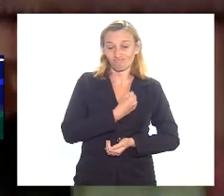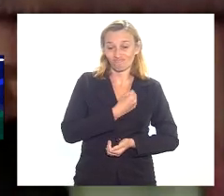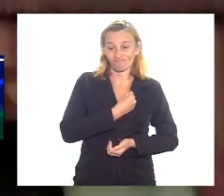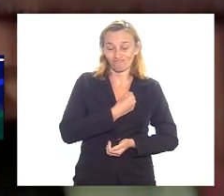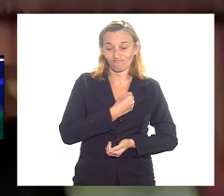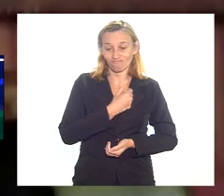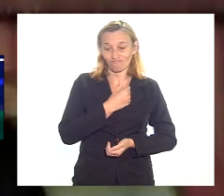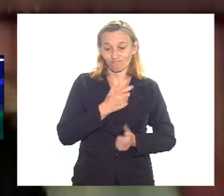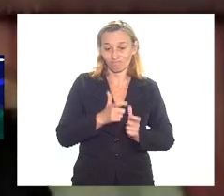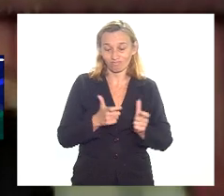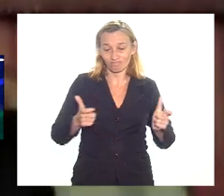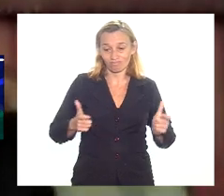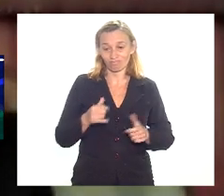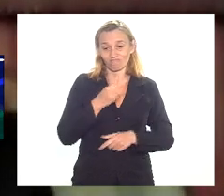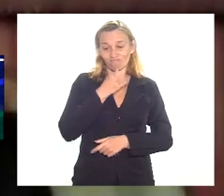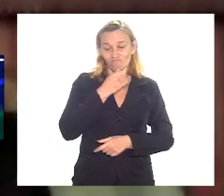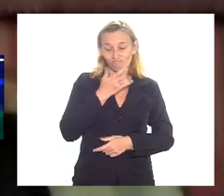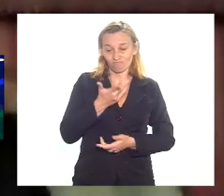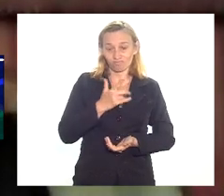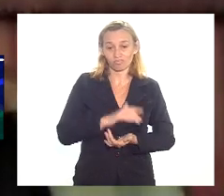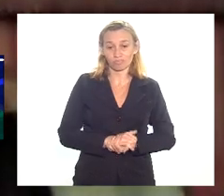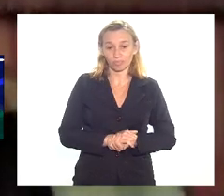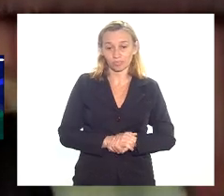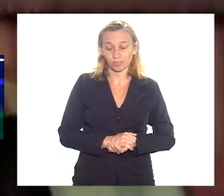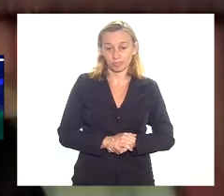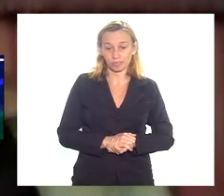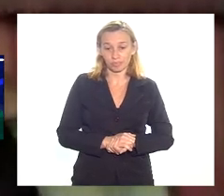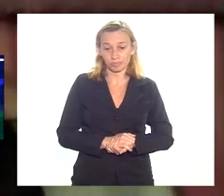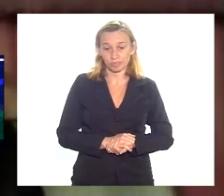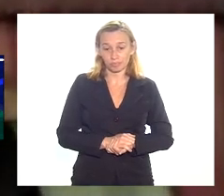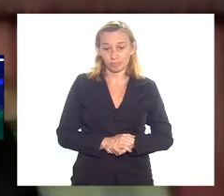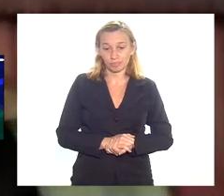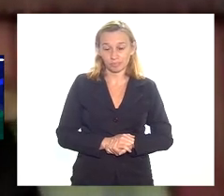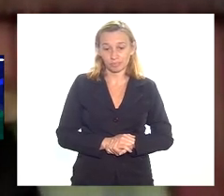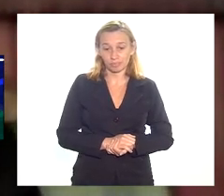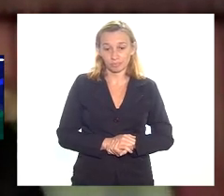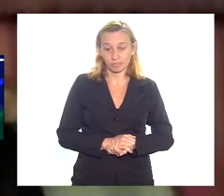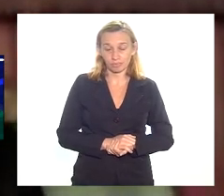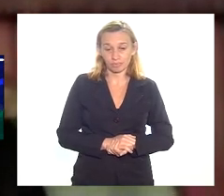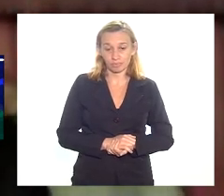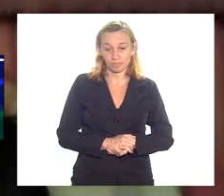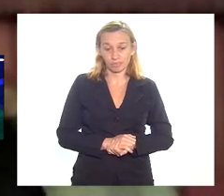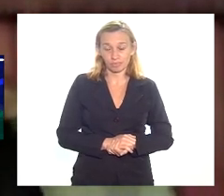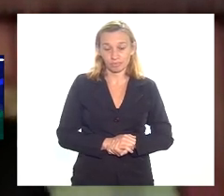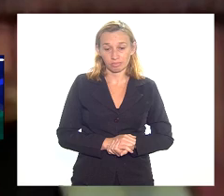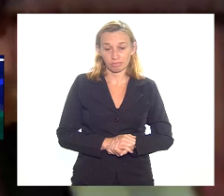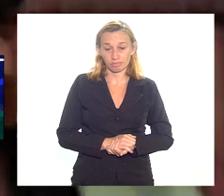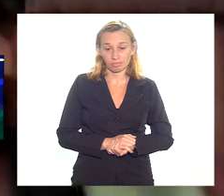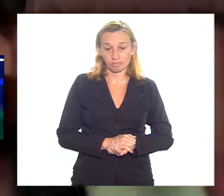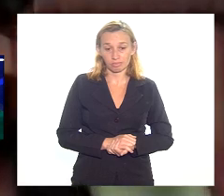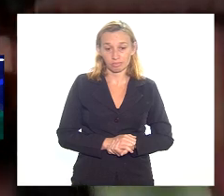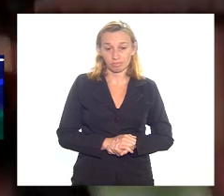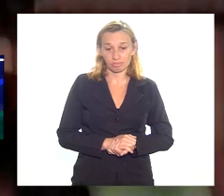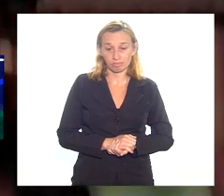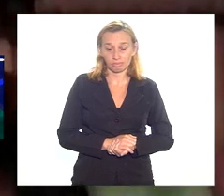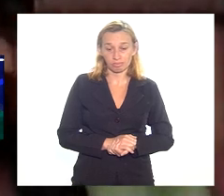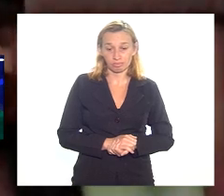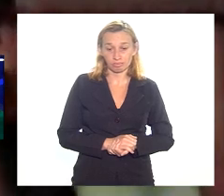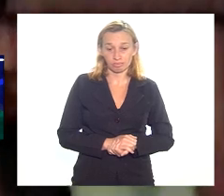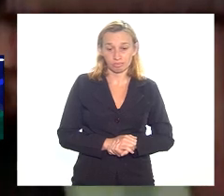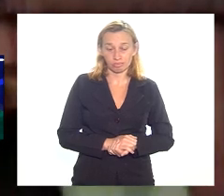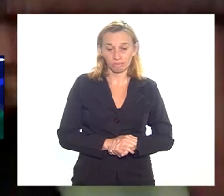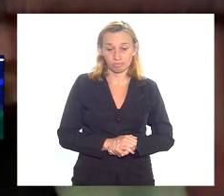como eu acabei de dizer, que ainda são muito pulverizados, são muito, né,